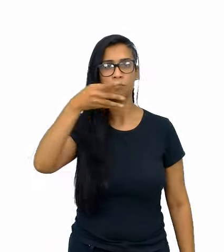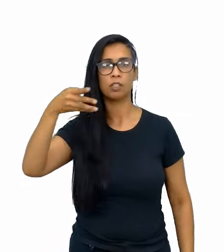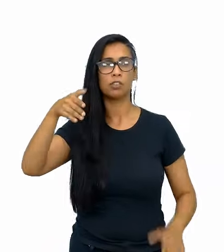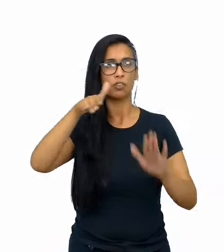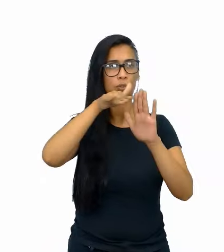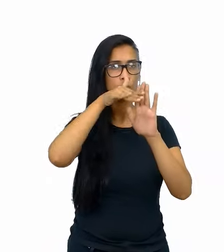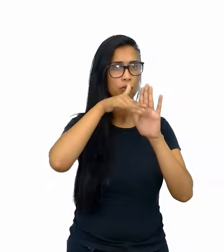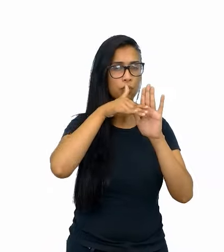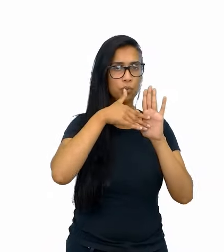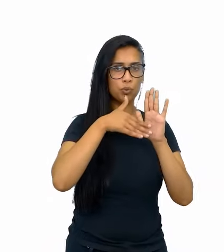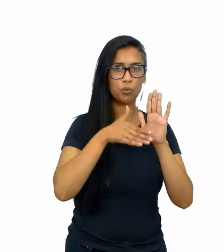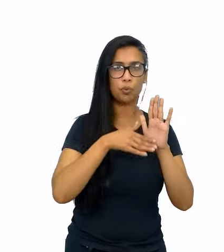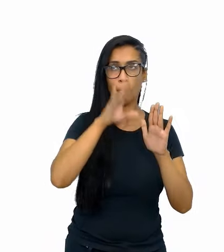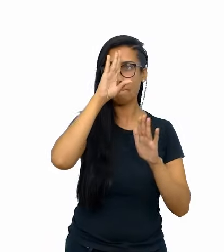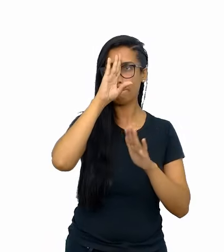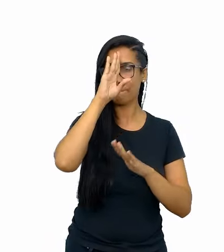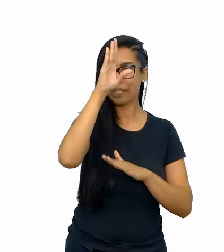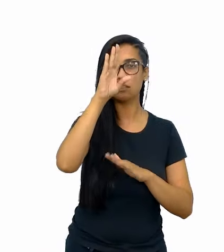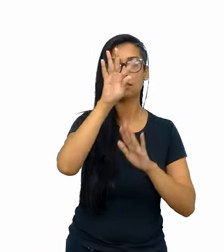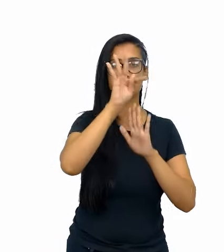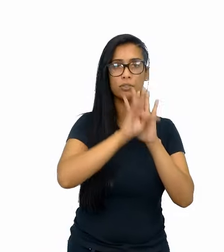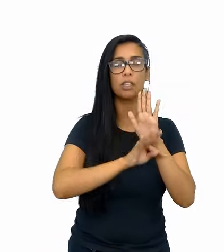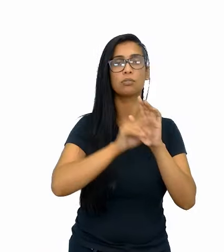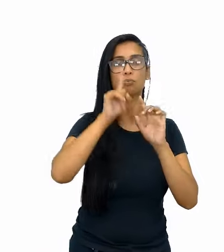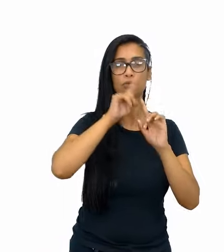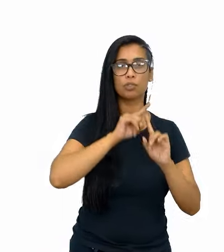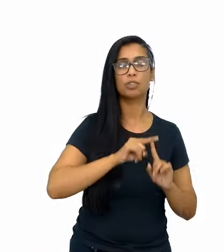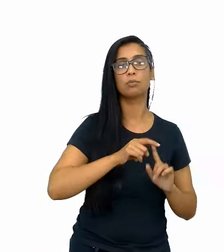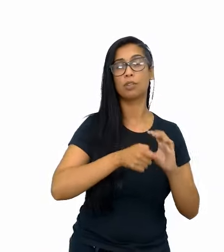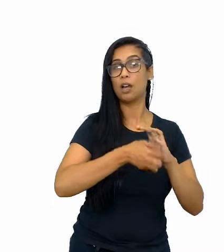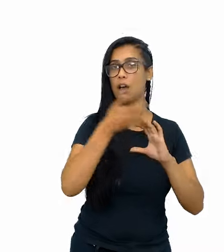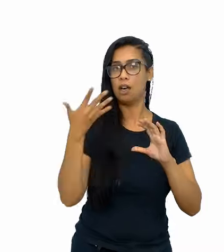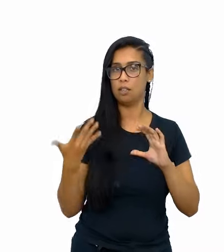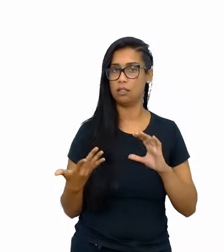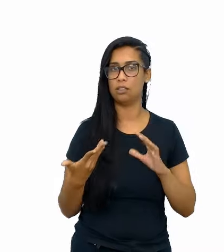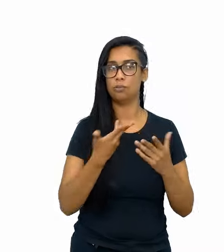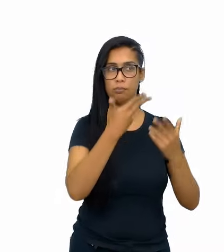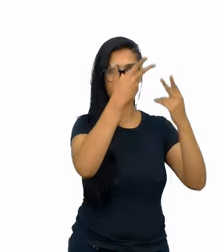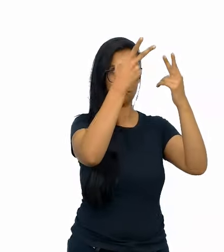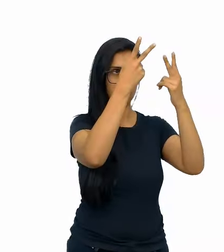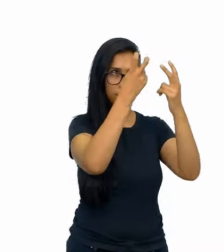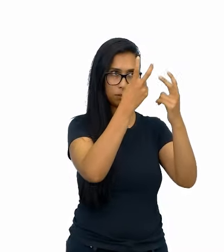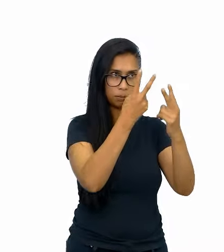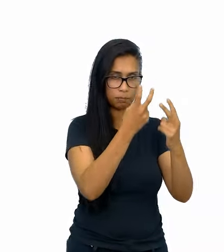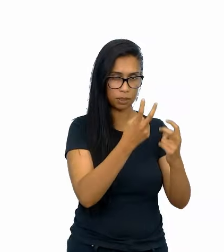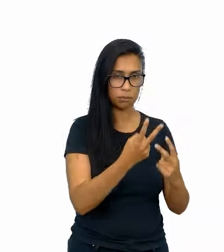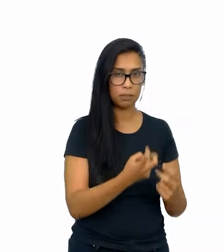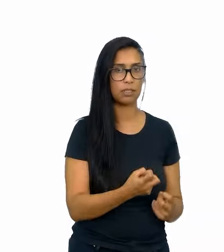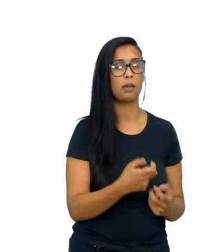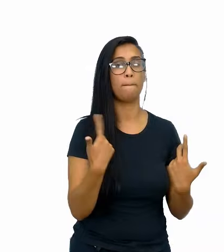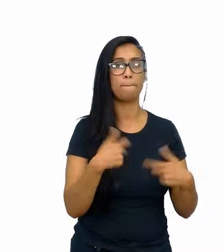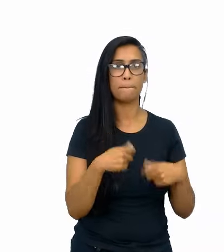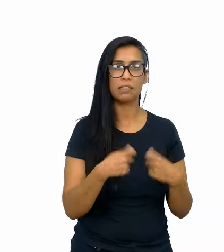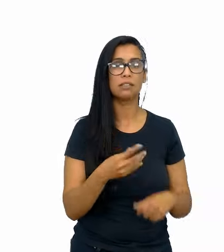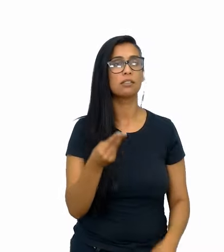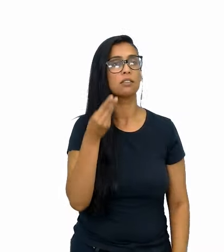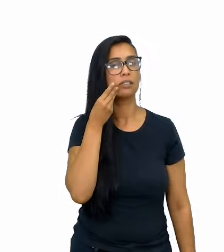principais características do gênero. Então, é muito importante que os estudantes tentem fazer esse movimento